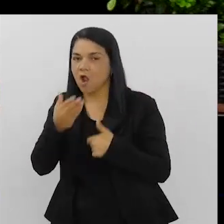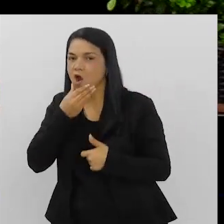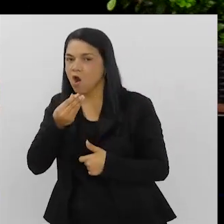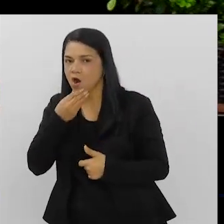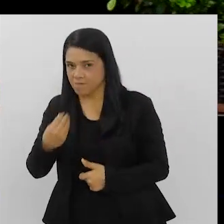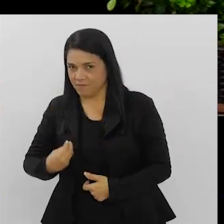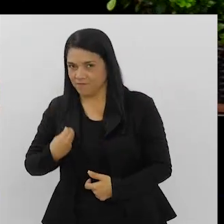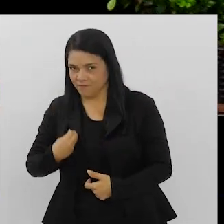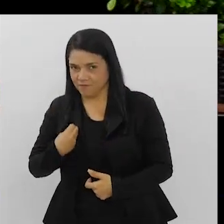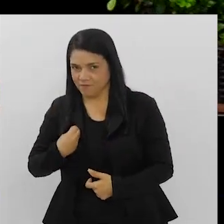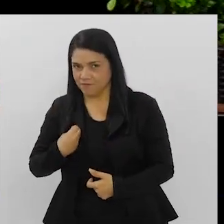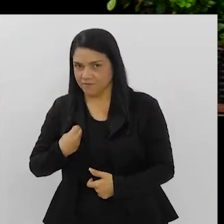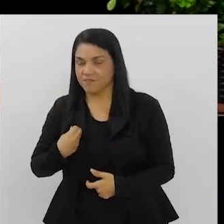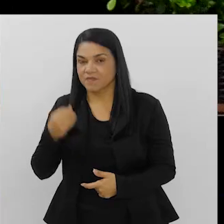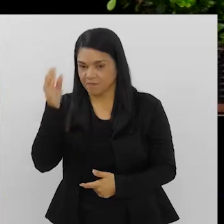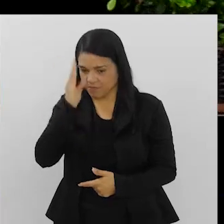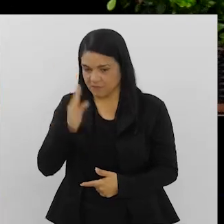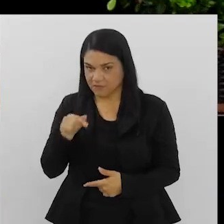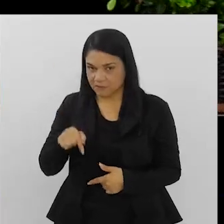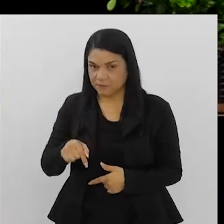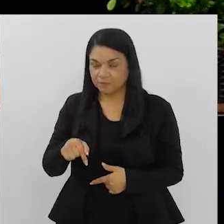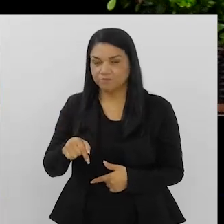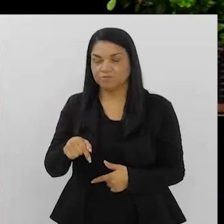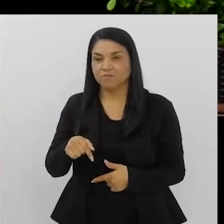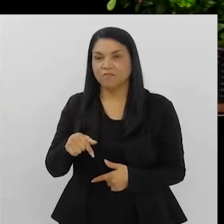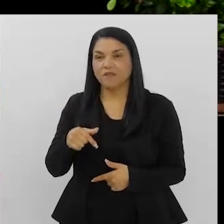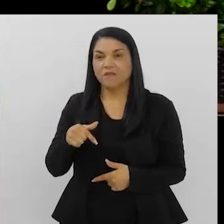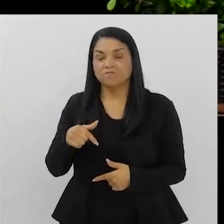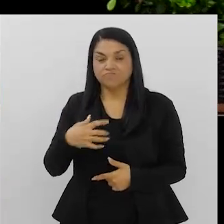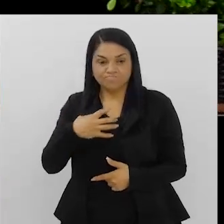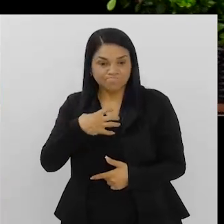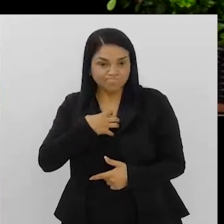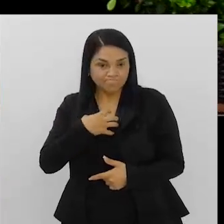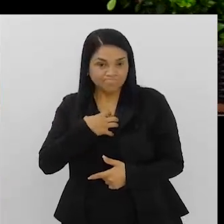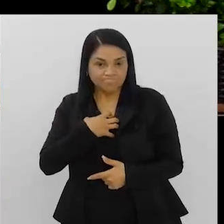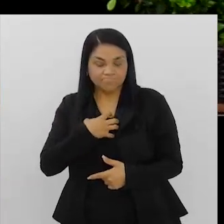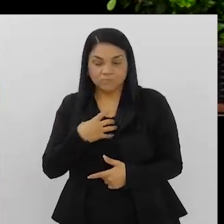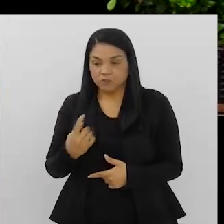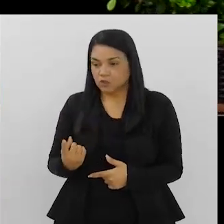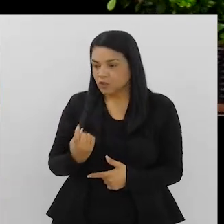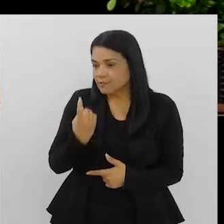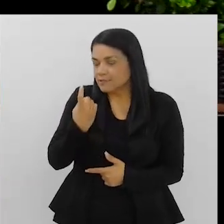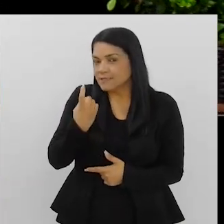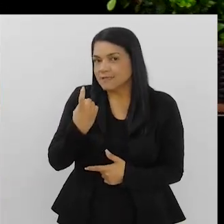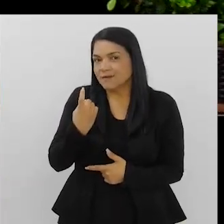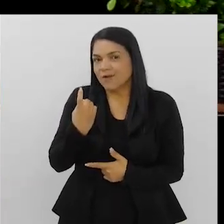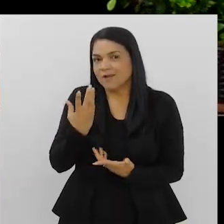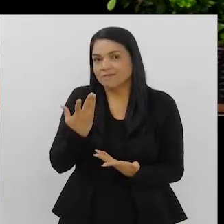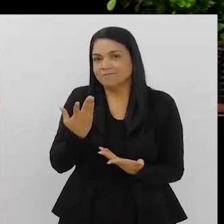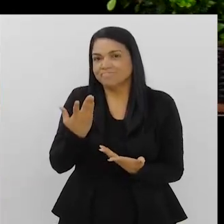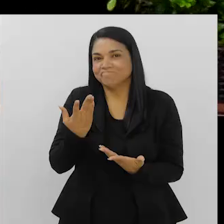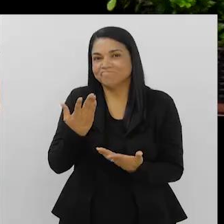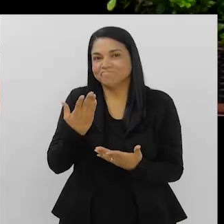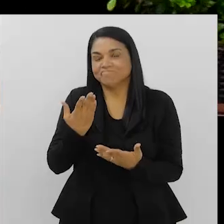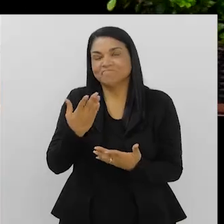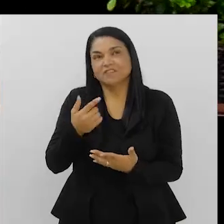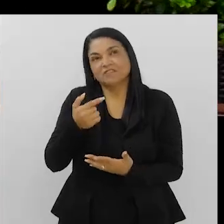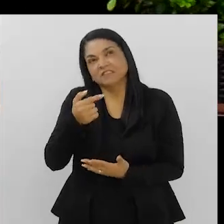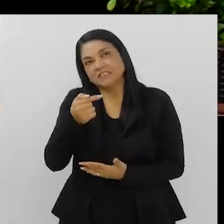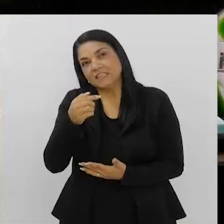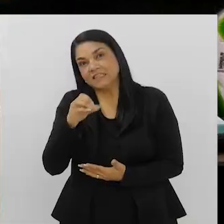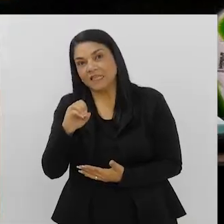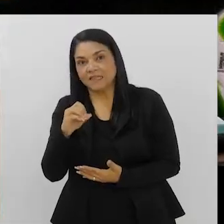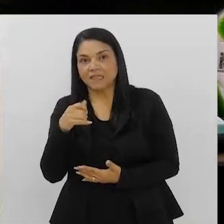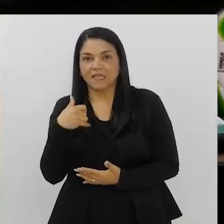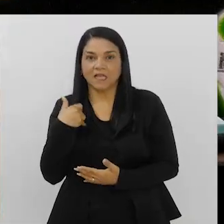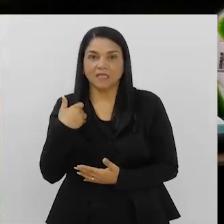Brasil, né? Então, e ela fala, olha, agora é o momento que eu tenho para mim. E muitas das vezes esse momento chega aos